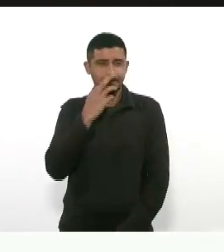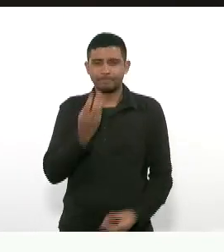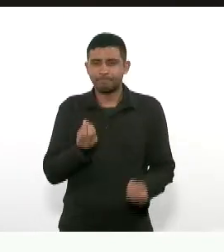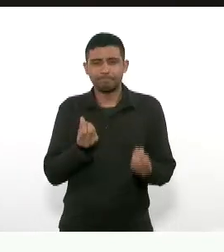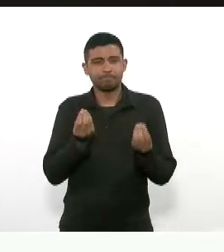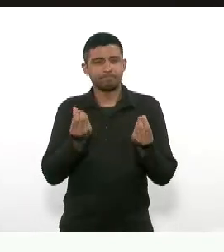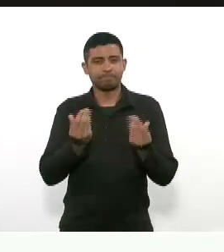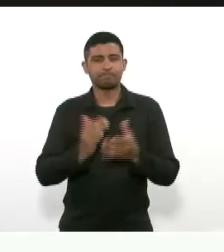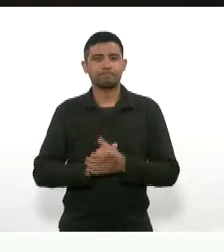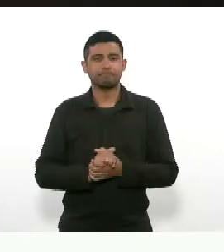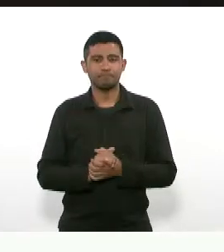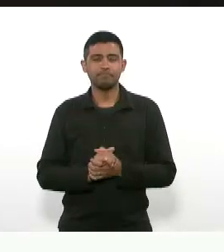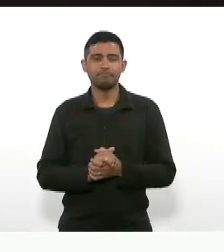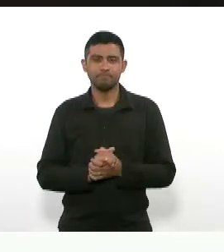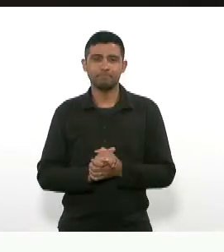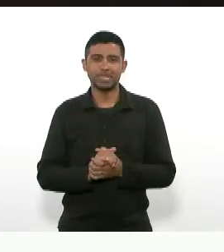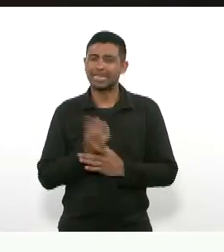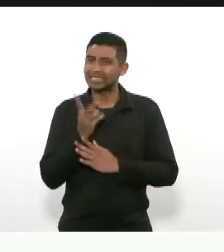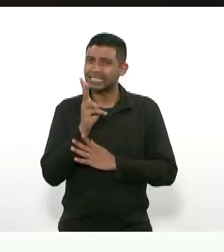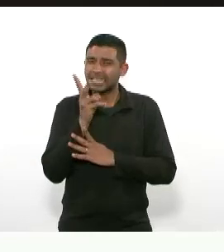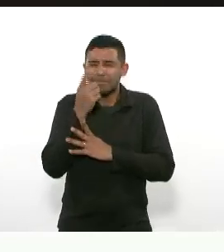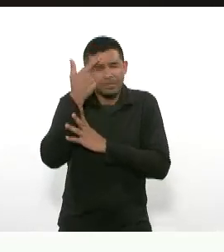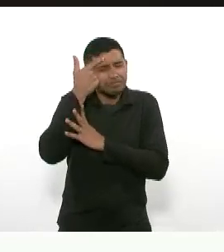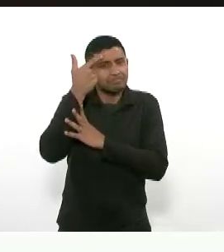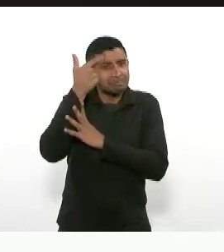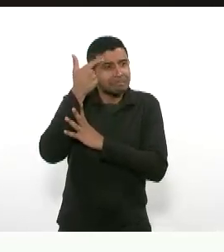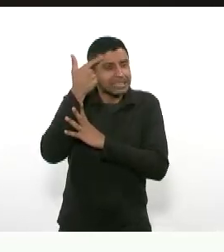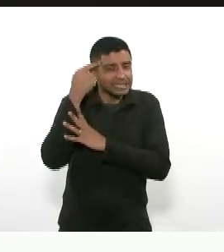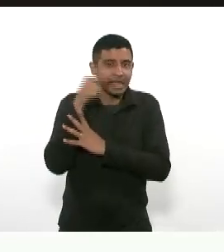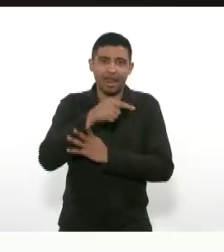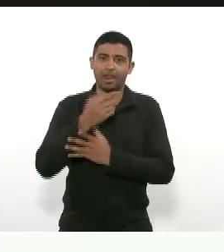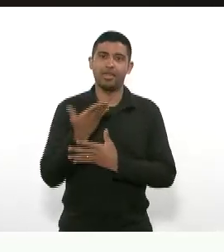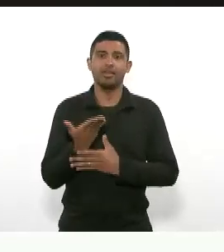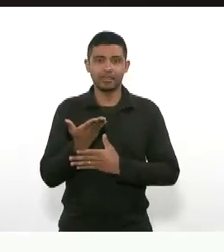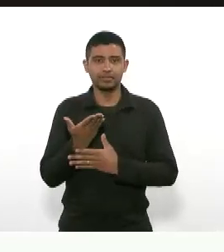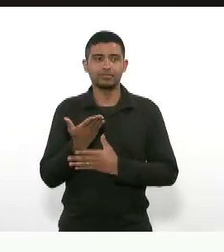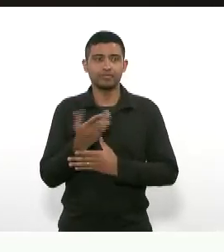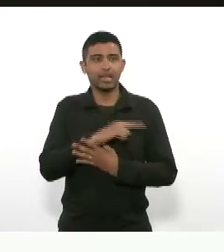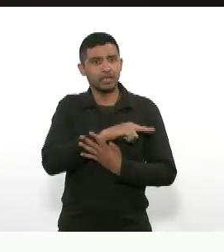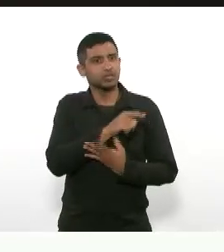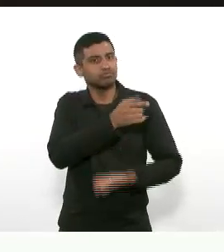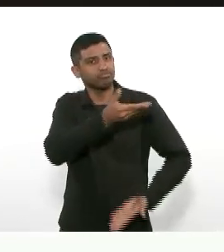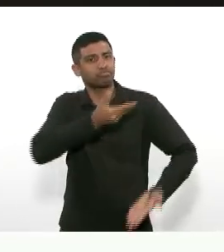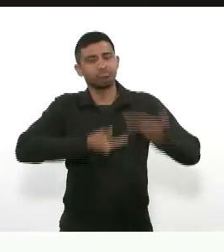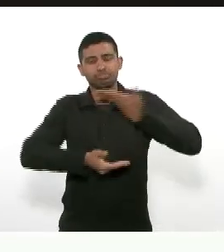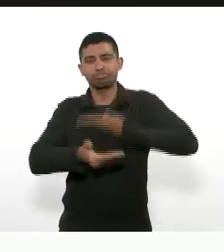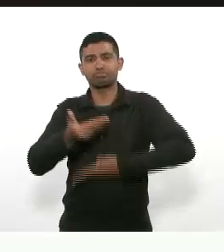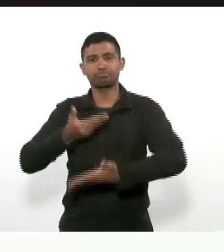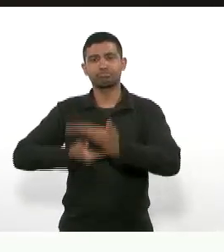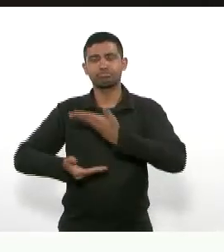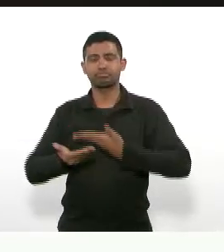mais lembrada, faça parte desse